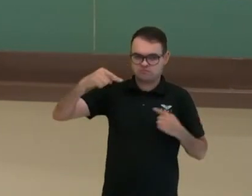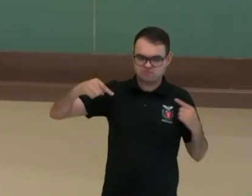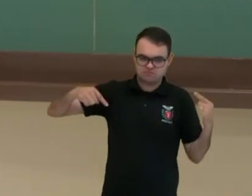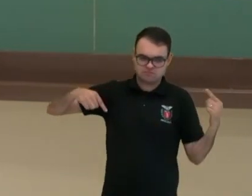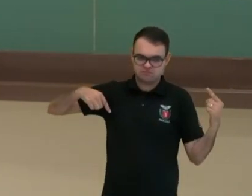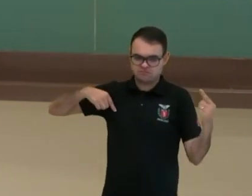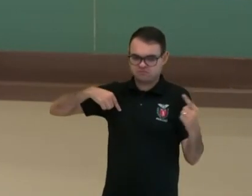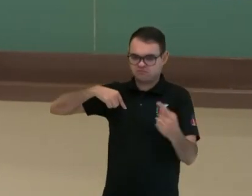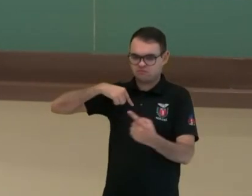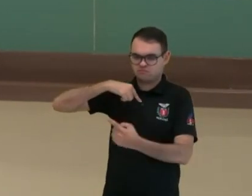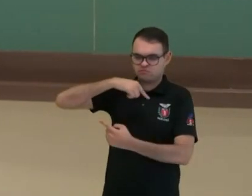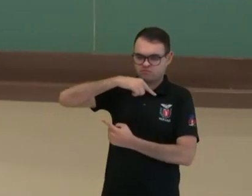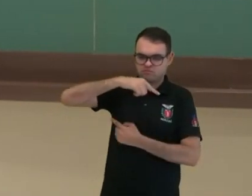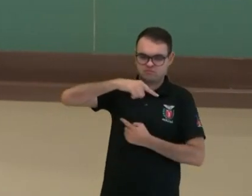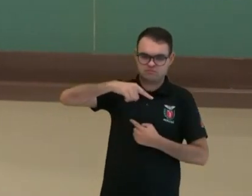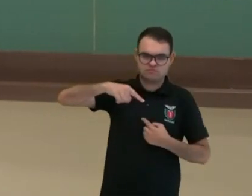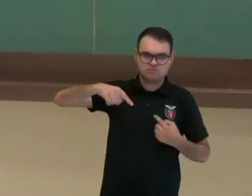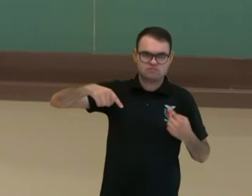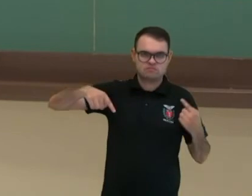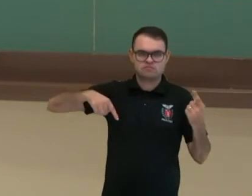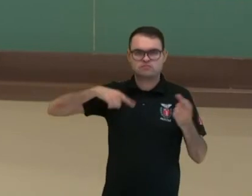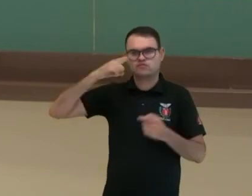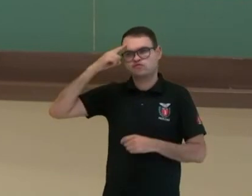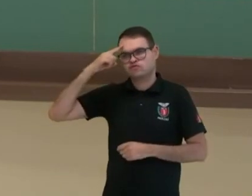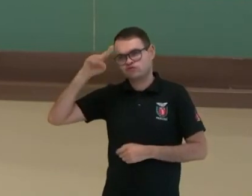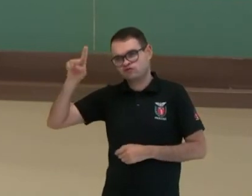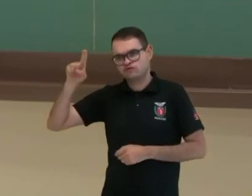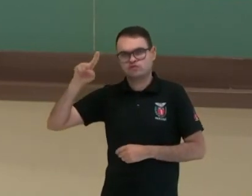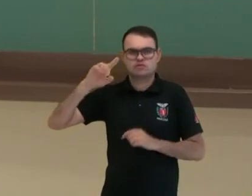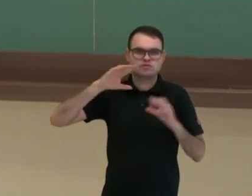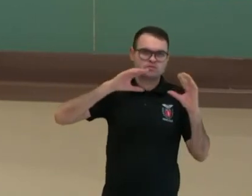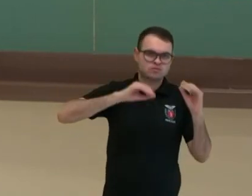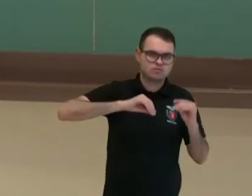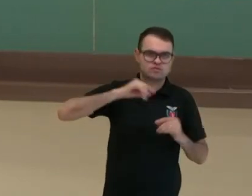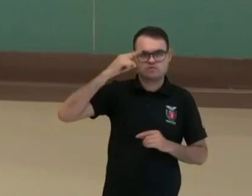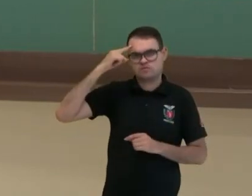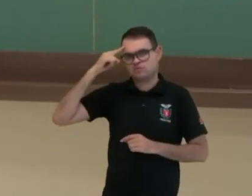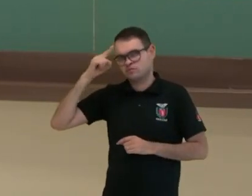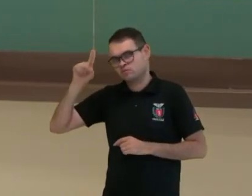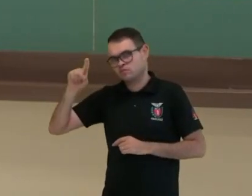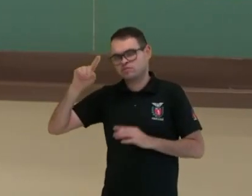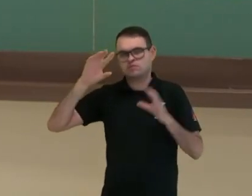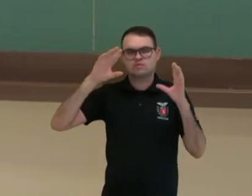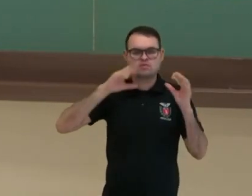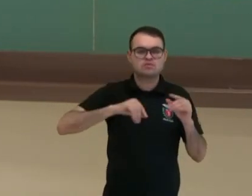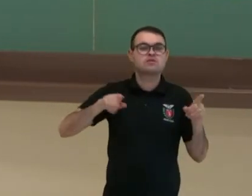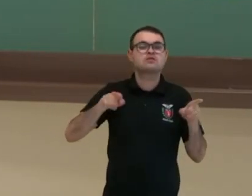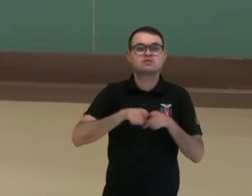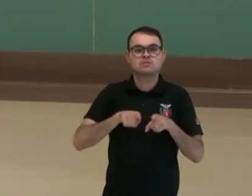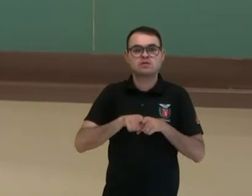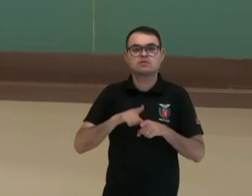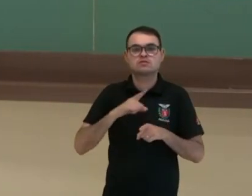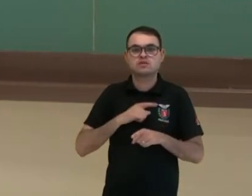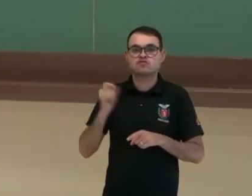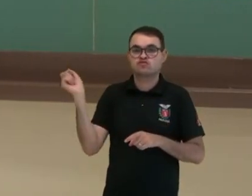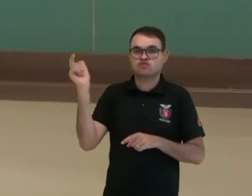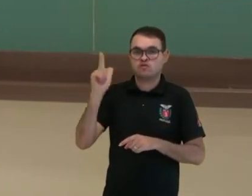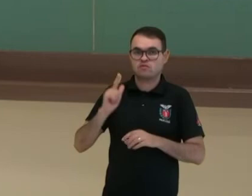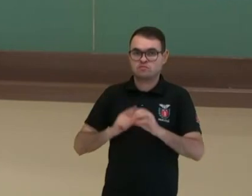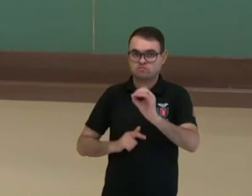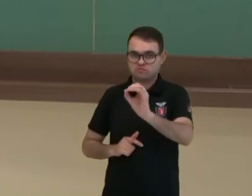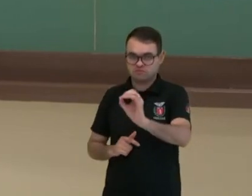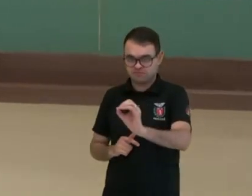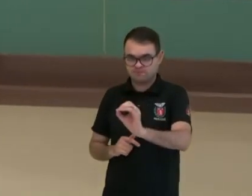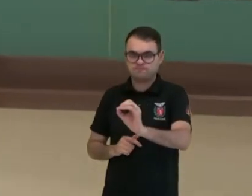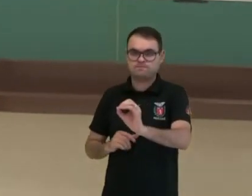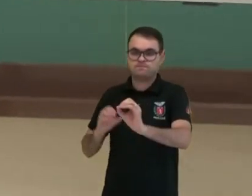consequência dias e noite. Além disso, nós temos o movimento de translação, onde o nosso planeta